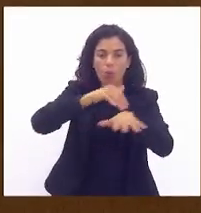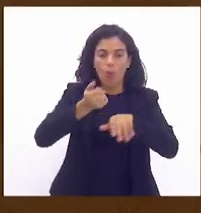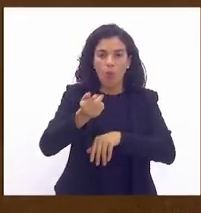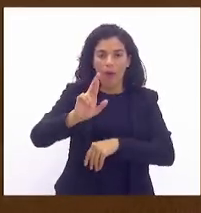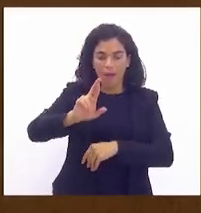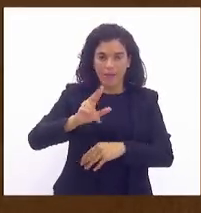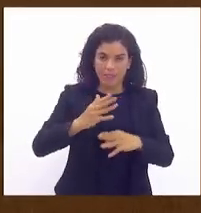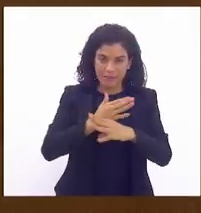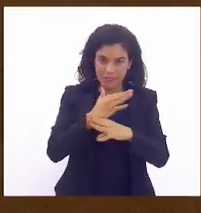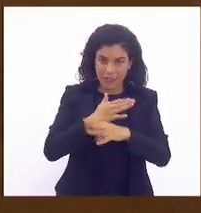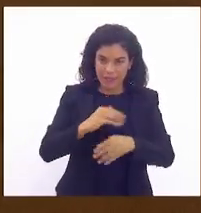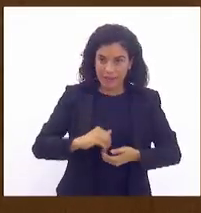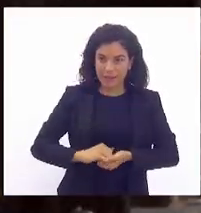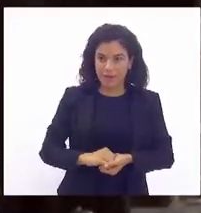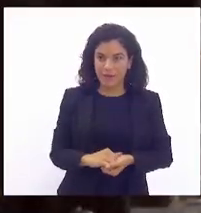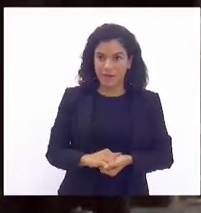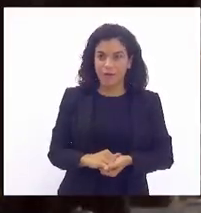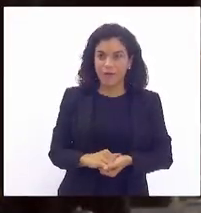garantida.